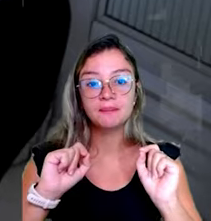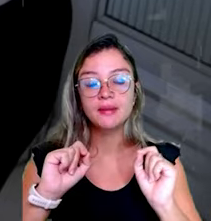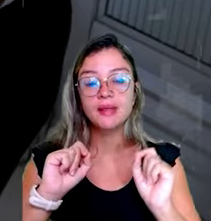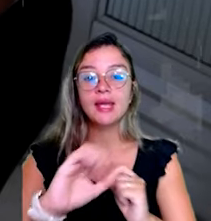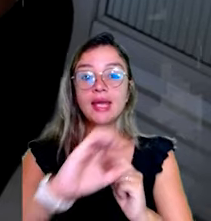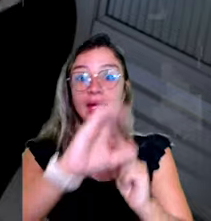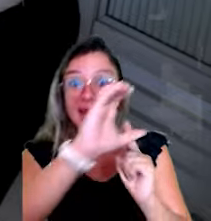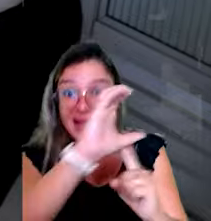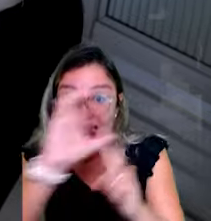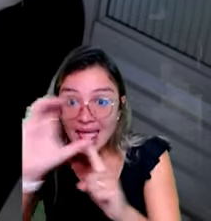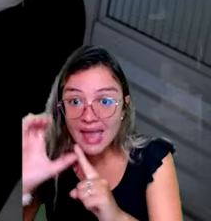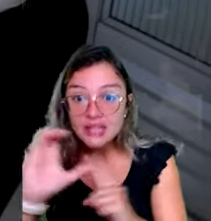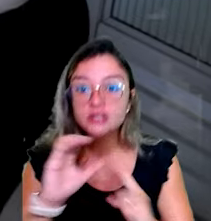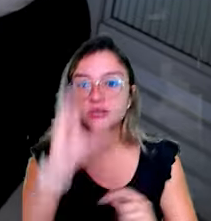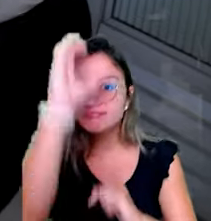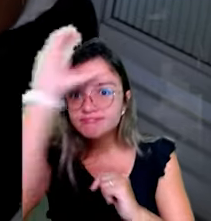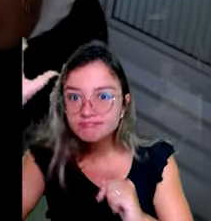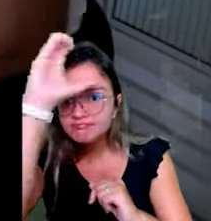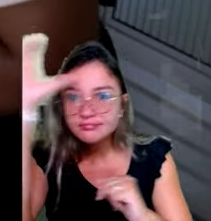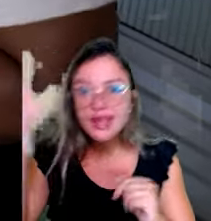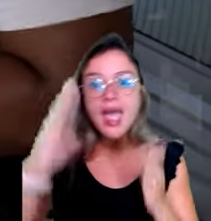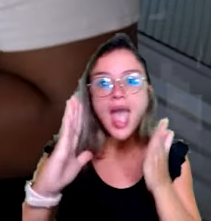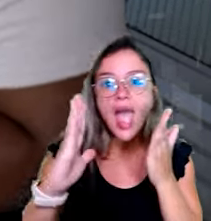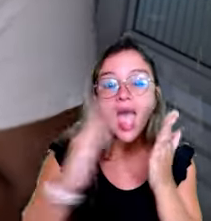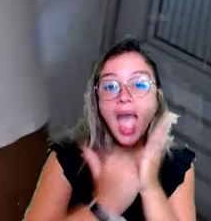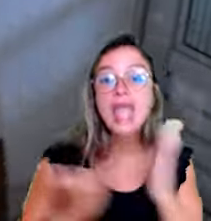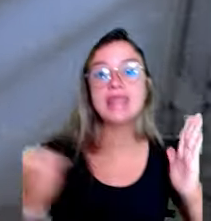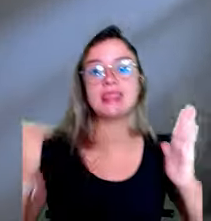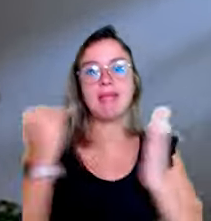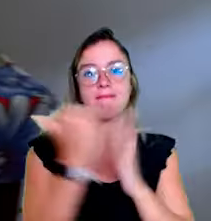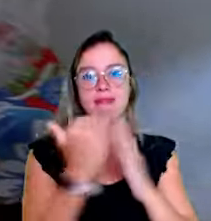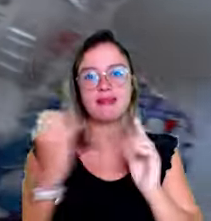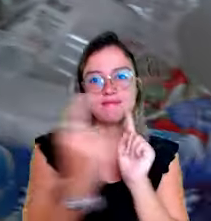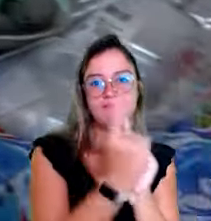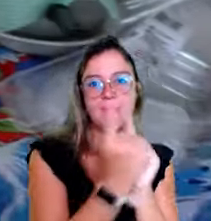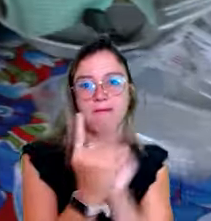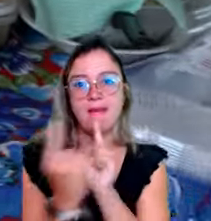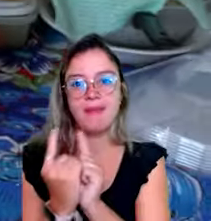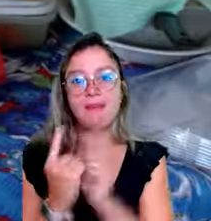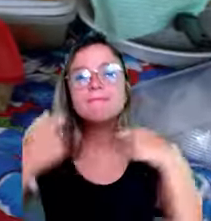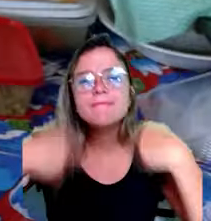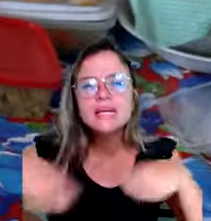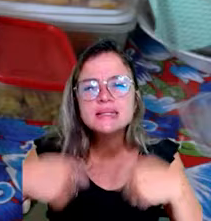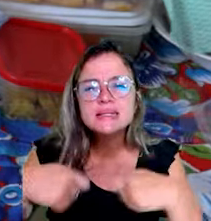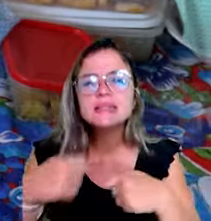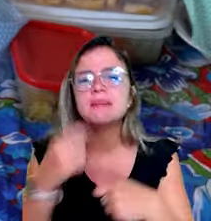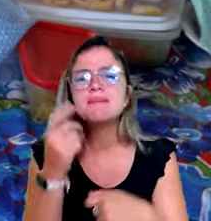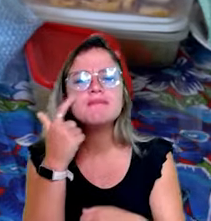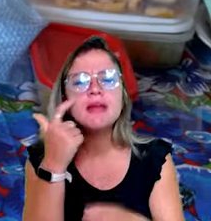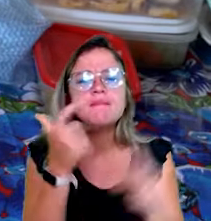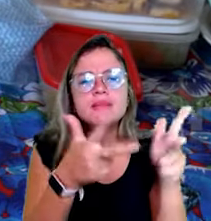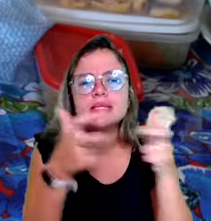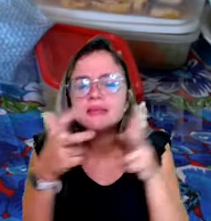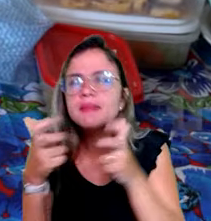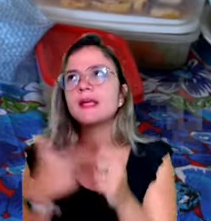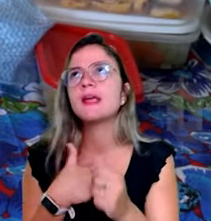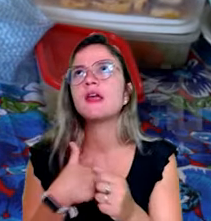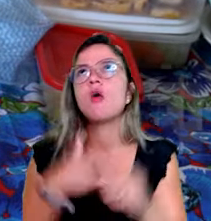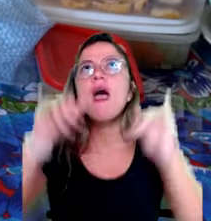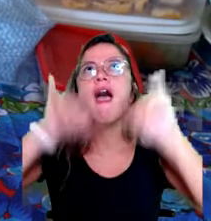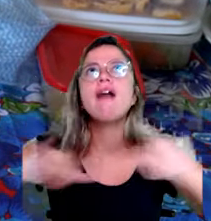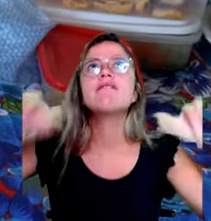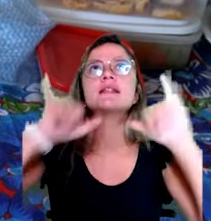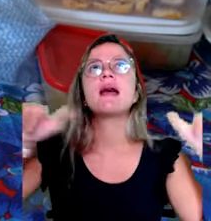clientes comprando os seus produtos. Então é importante que ela identifique como é que ela vai divulgar mais os seus